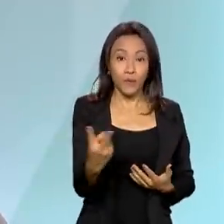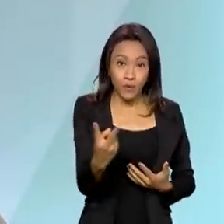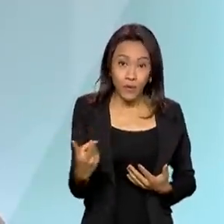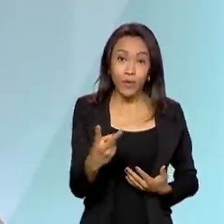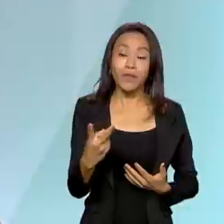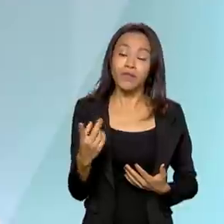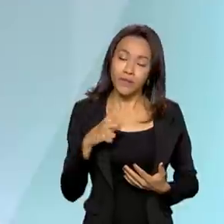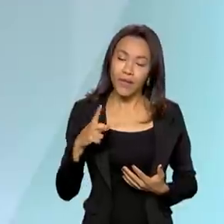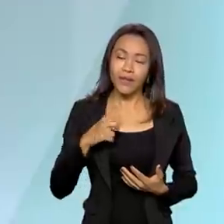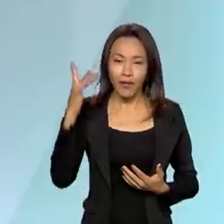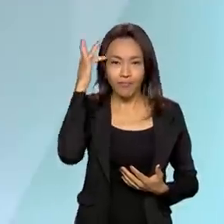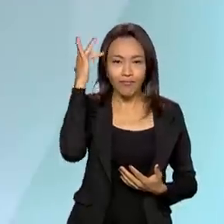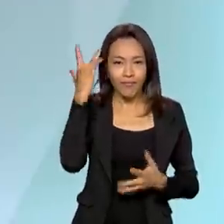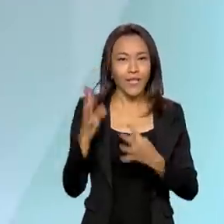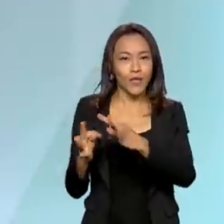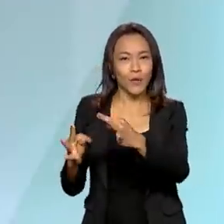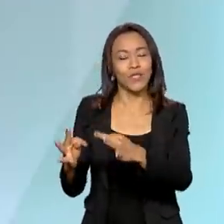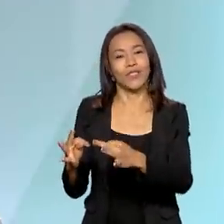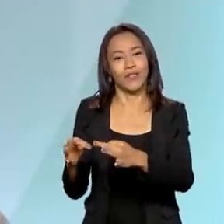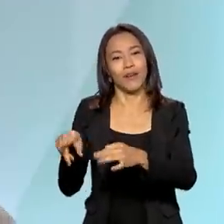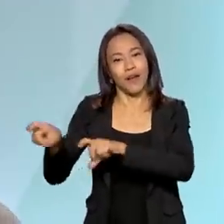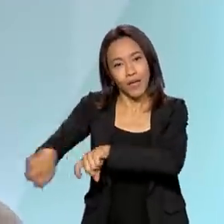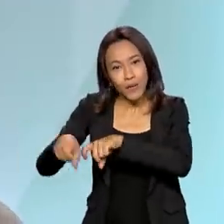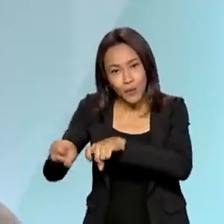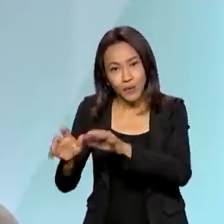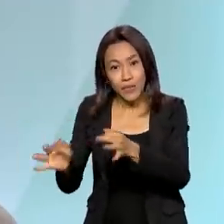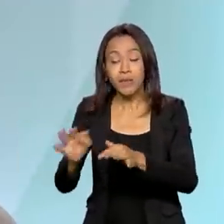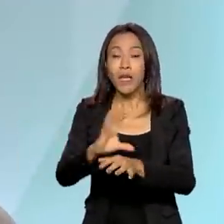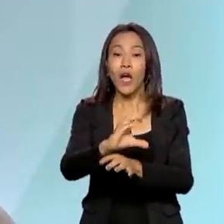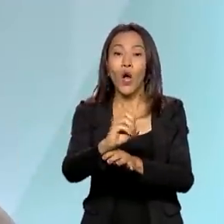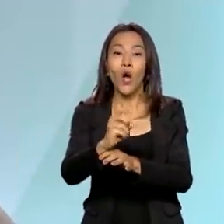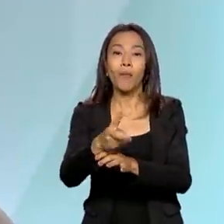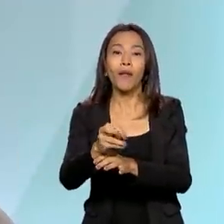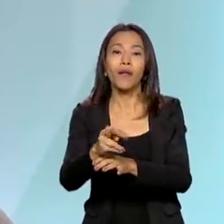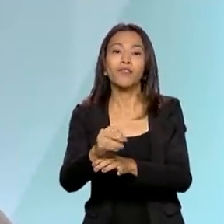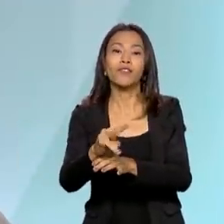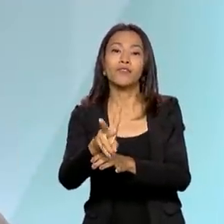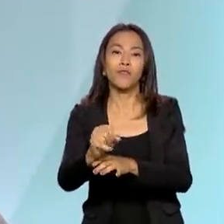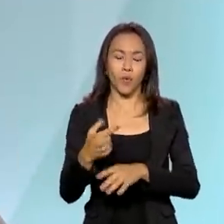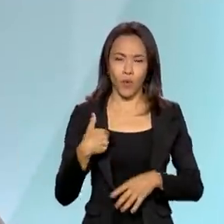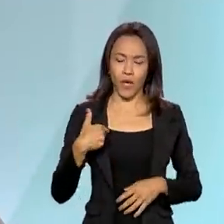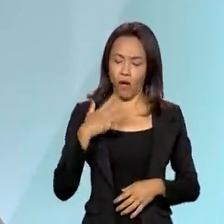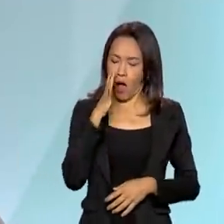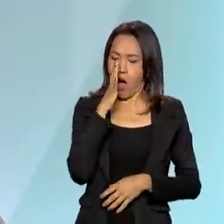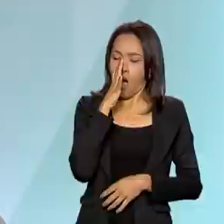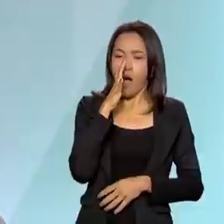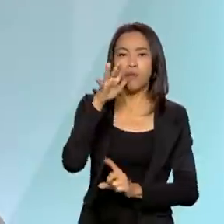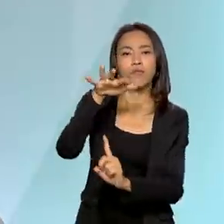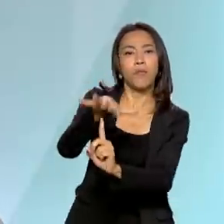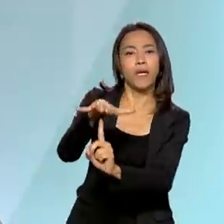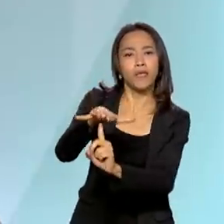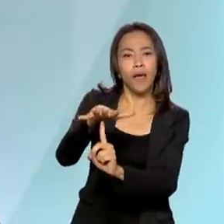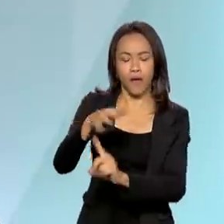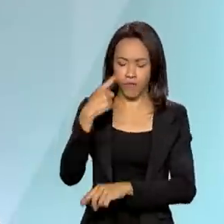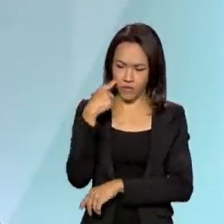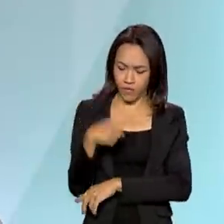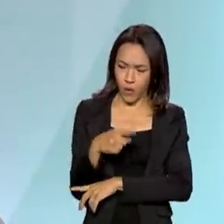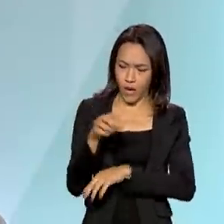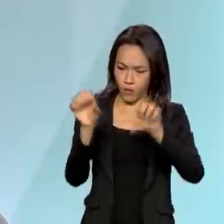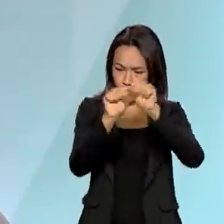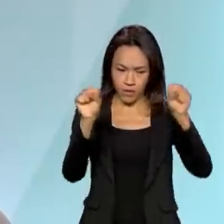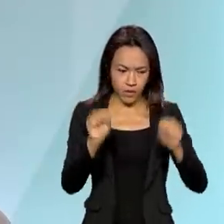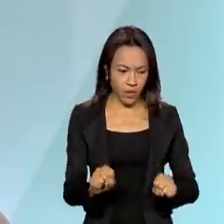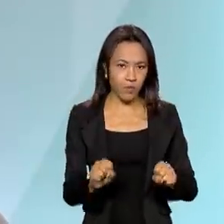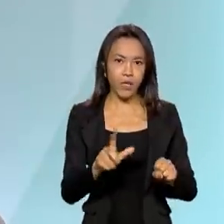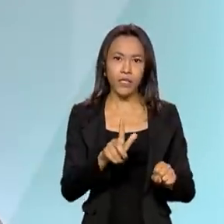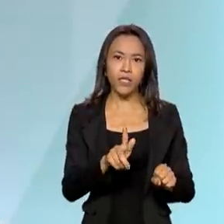têm tecnologias de ponta. O que mais me impressionou no Paraná foi você encontrar um sistema de gasoduto de